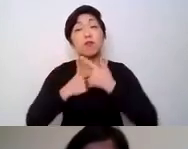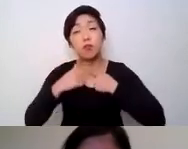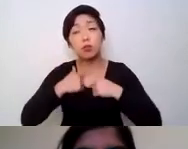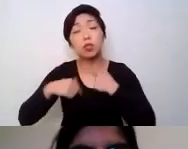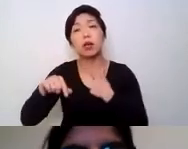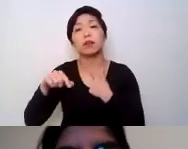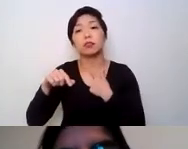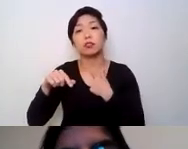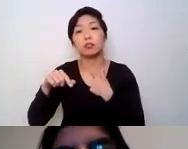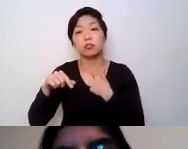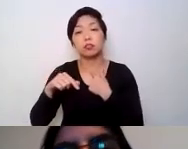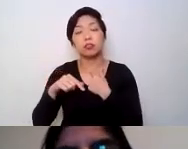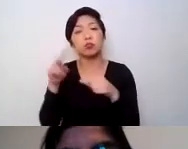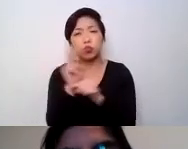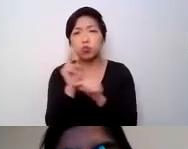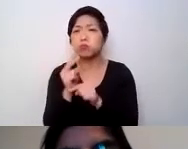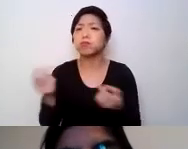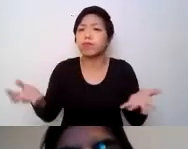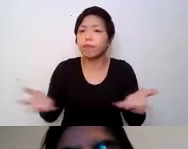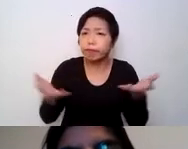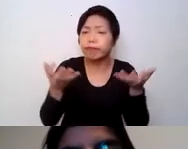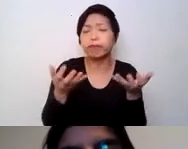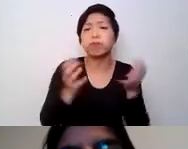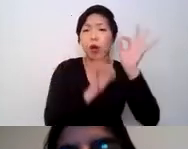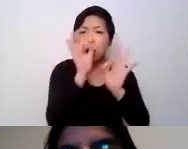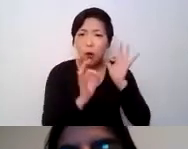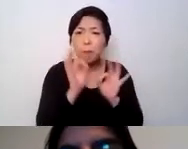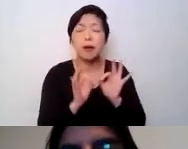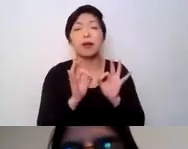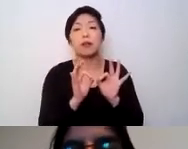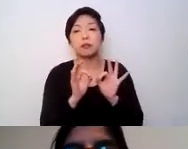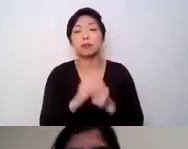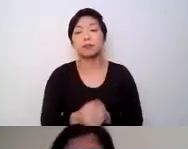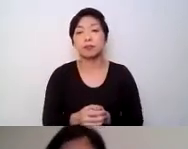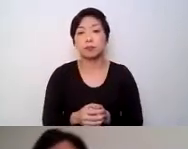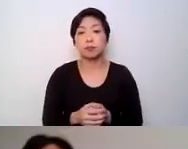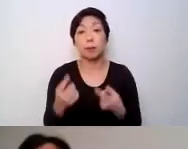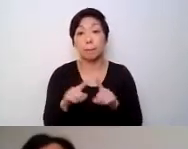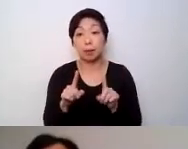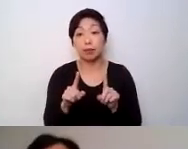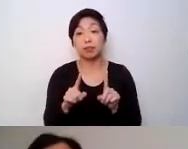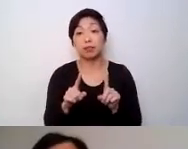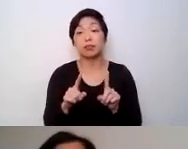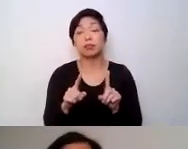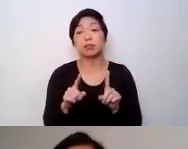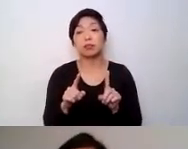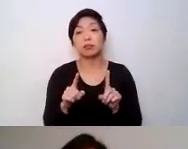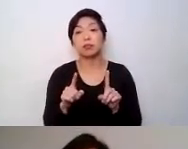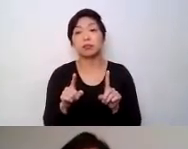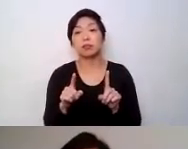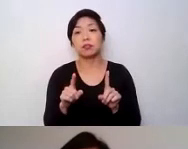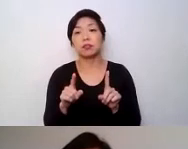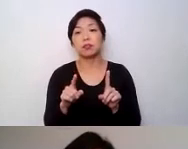revitalizar de conservar de fazer um restauro desse bem mas a pergunta que a gente está tratando